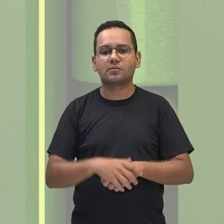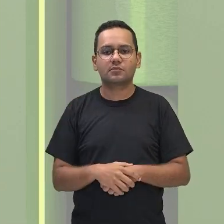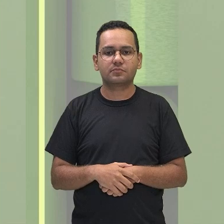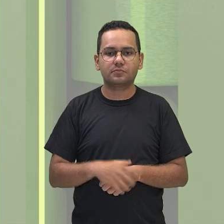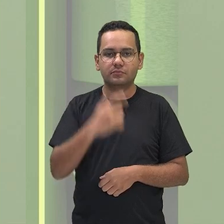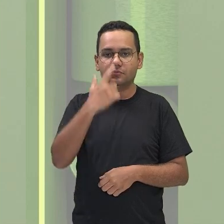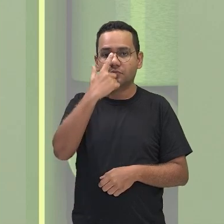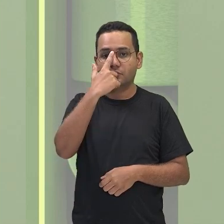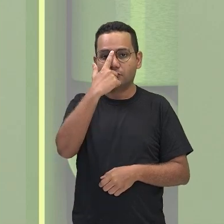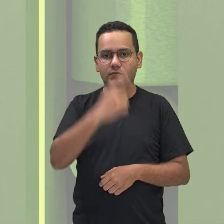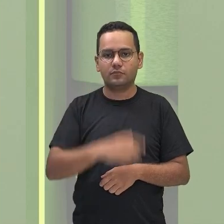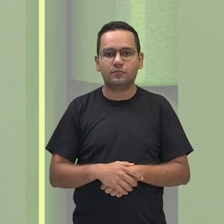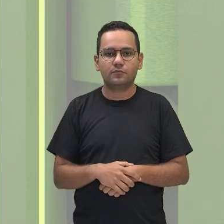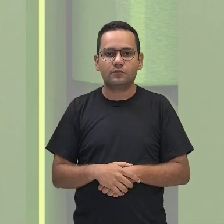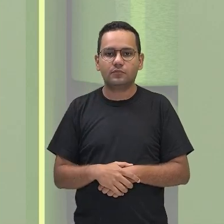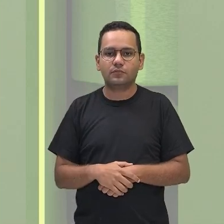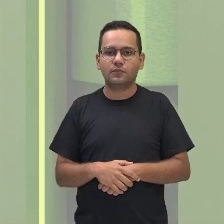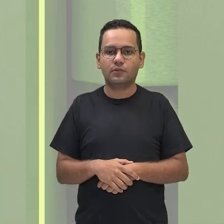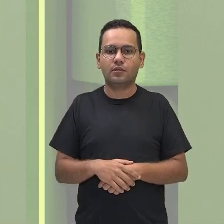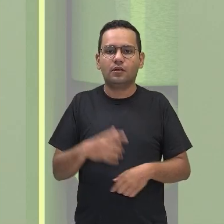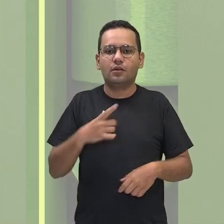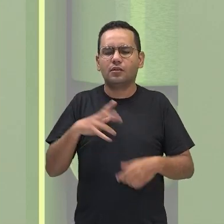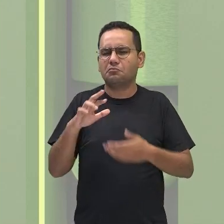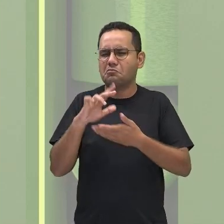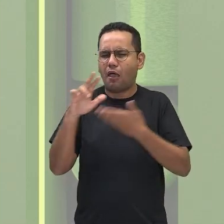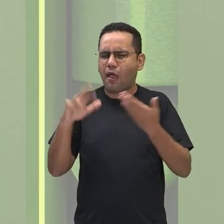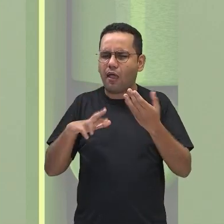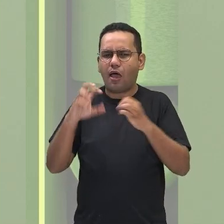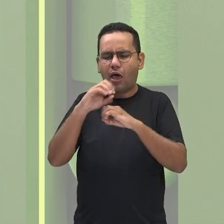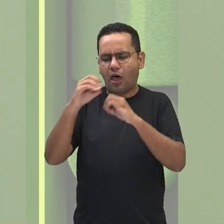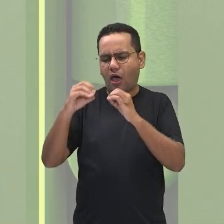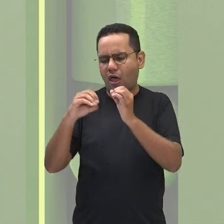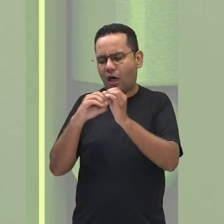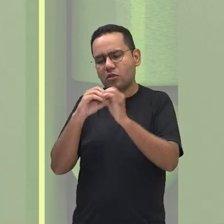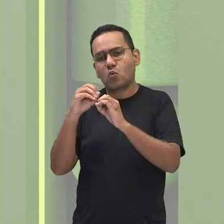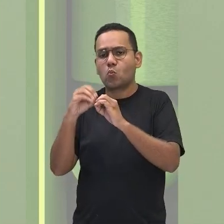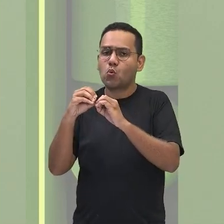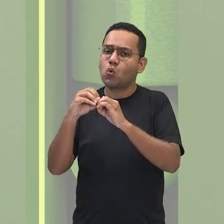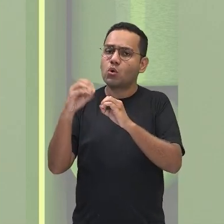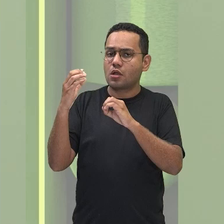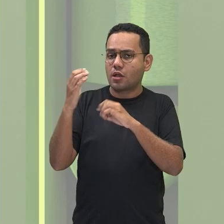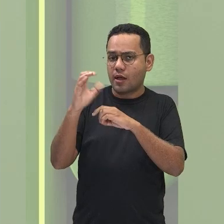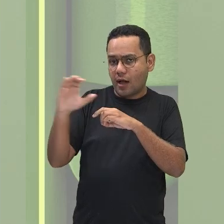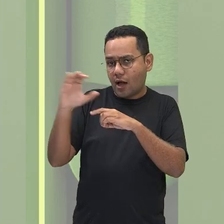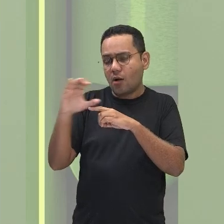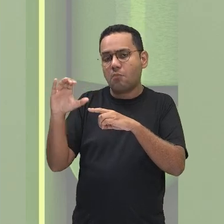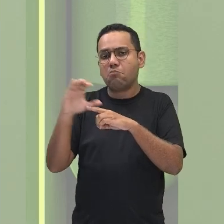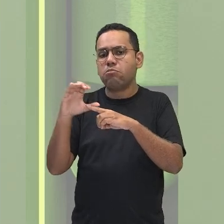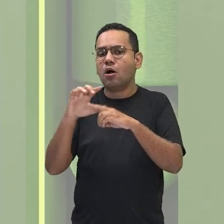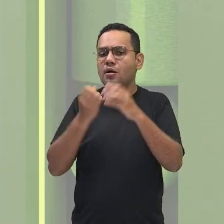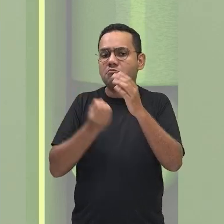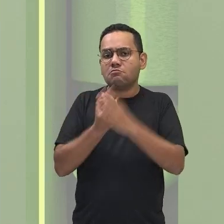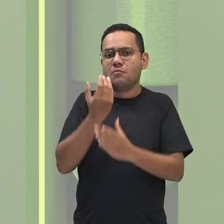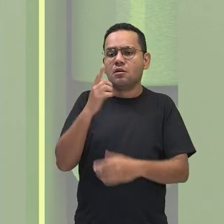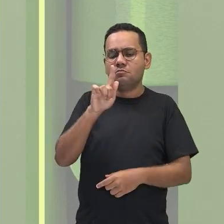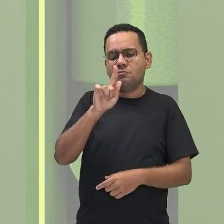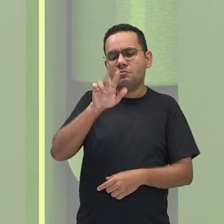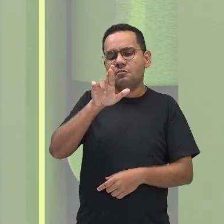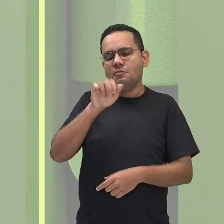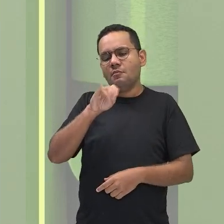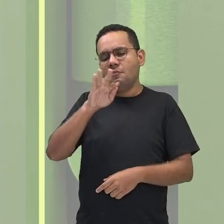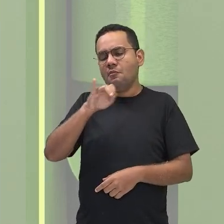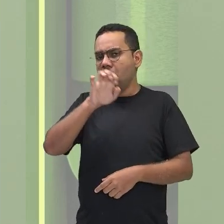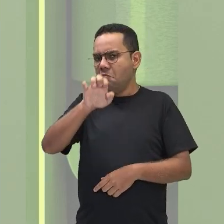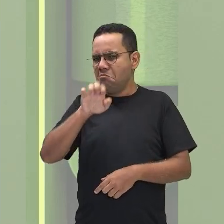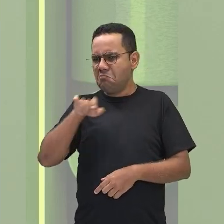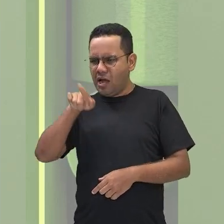estrutura feita de vários átomos de carbono, ele vai formar o grafite. E aí o grafite ele não é tão caro quanto o